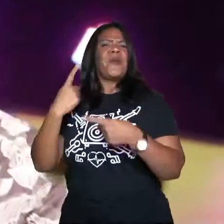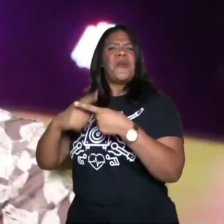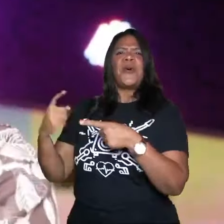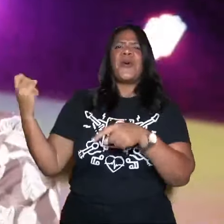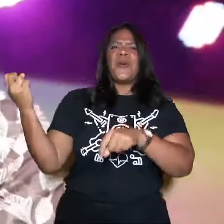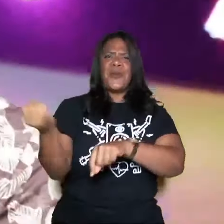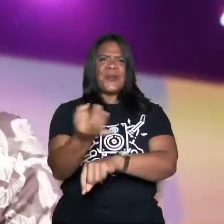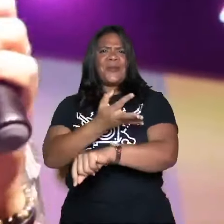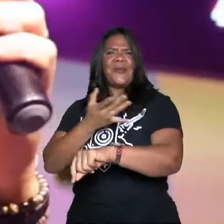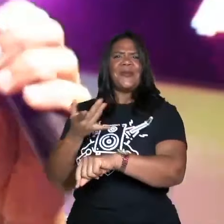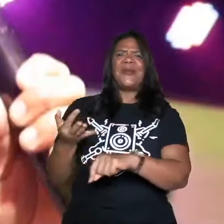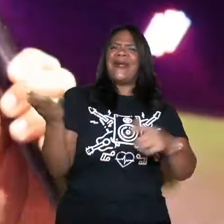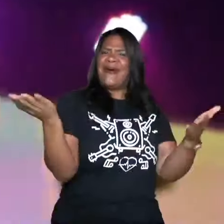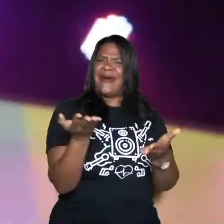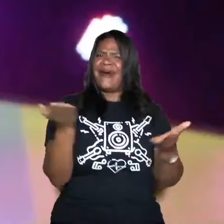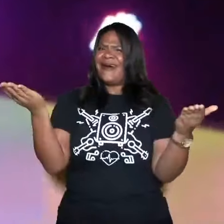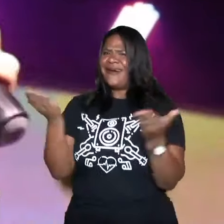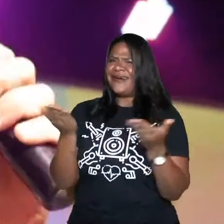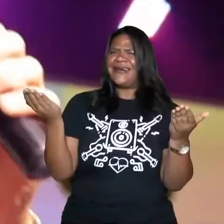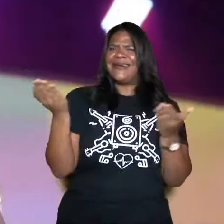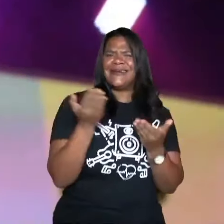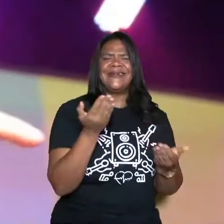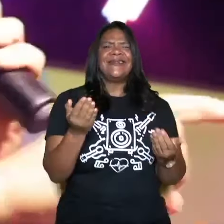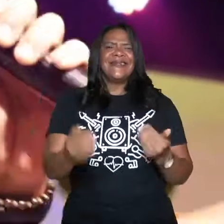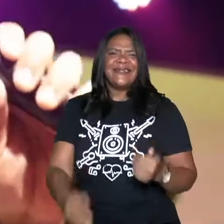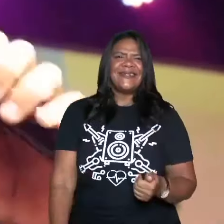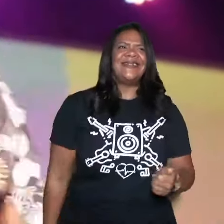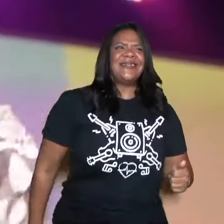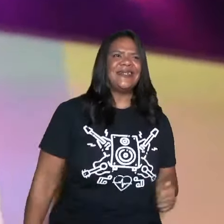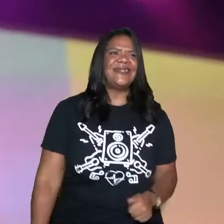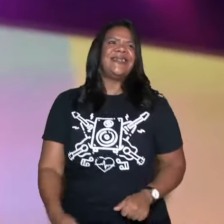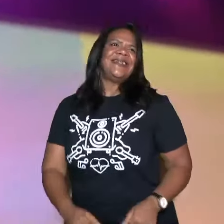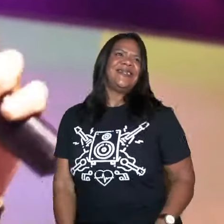toda a terra a sua missão.